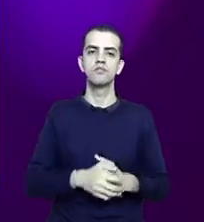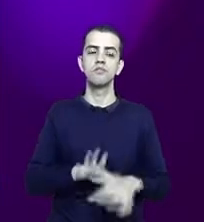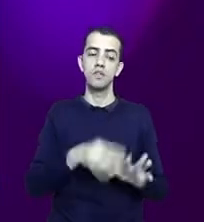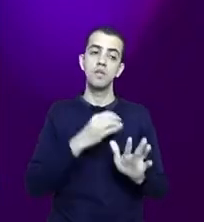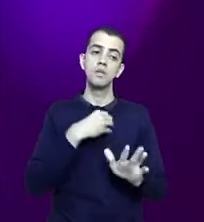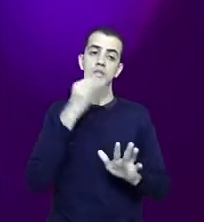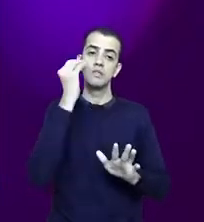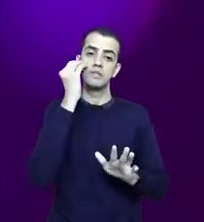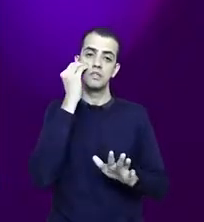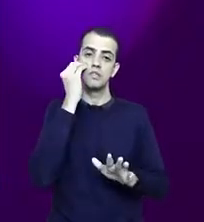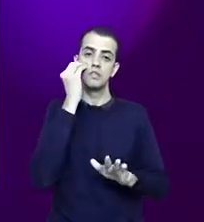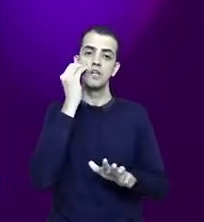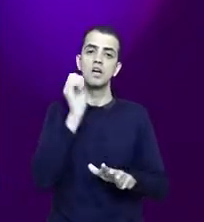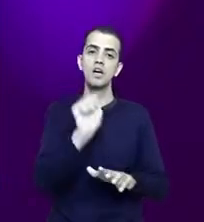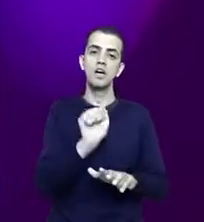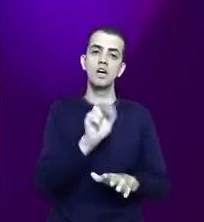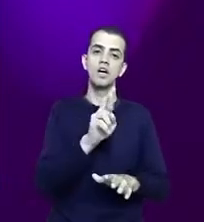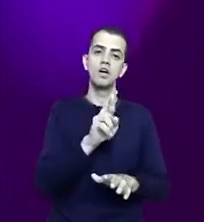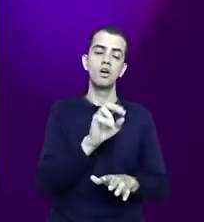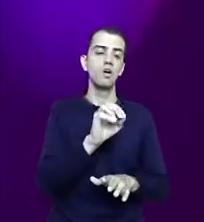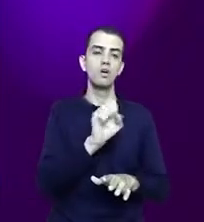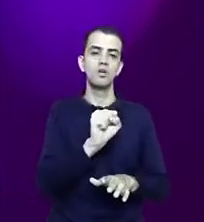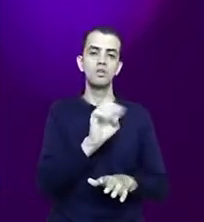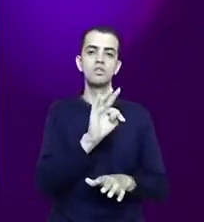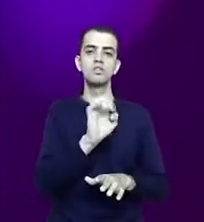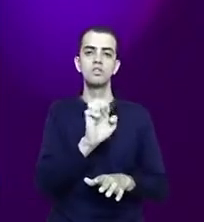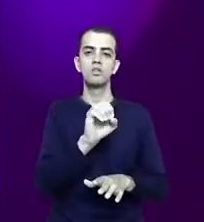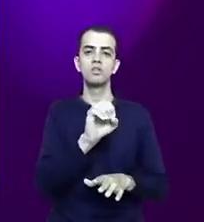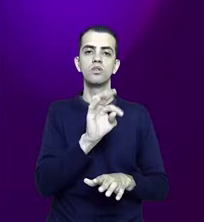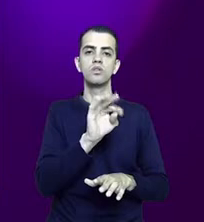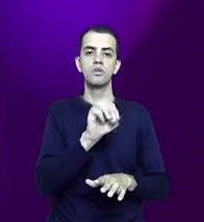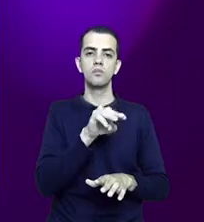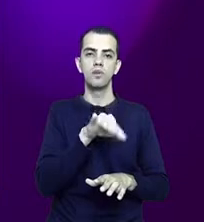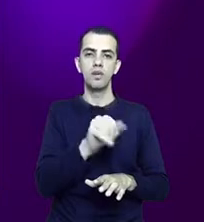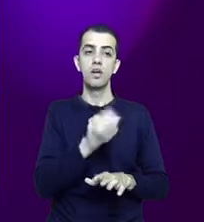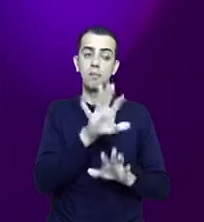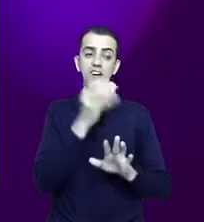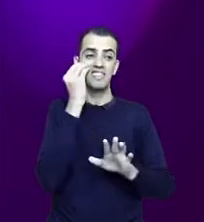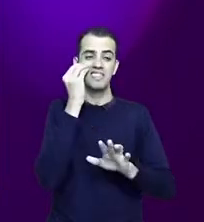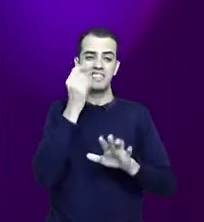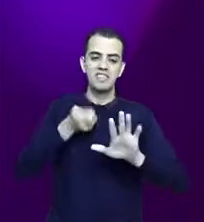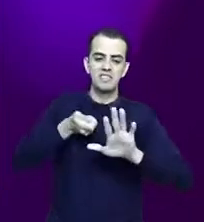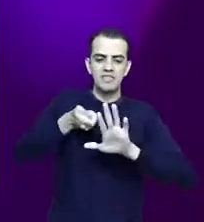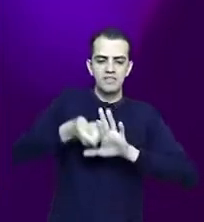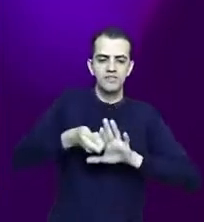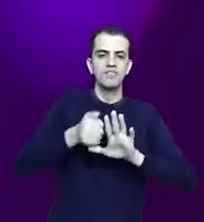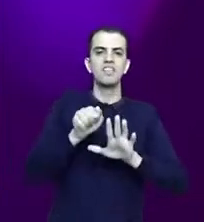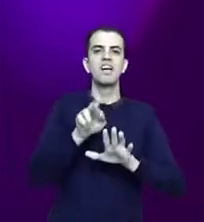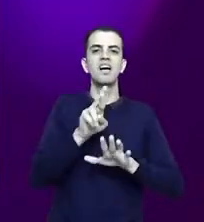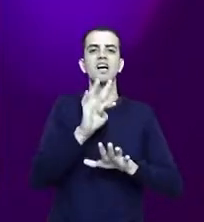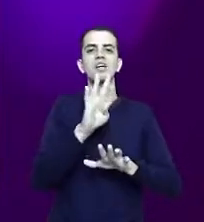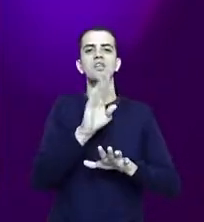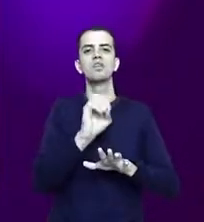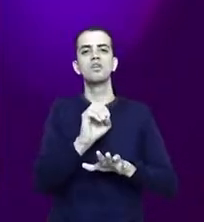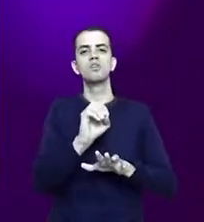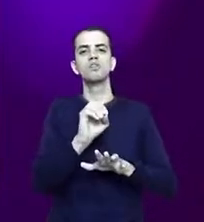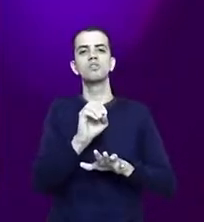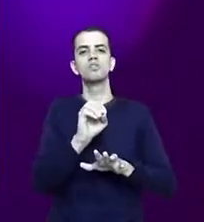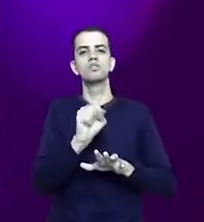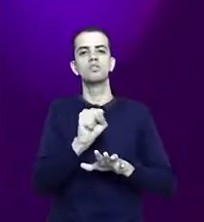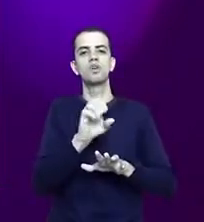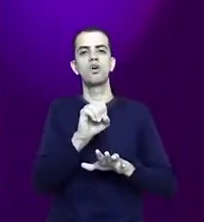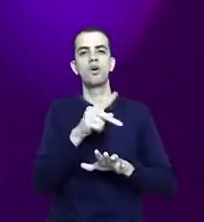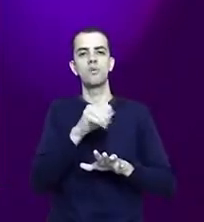uma osteotomia, mas eu acho que eu entraria com artroscópio para tentar observar a qualidade da